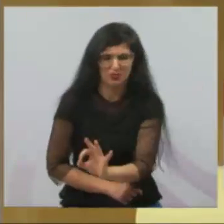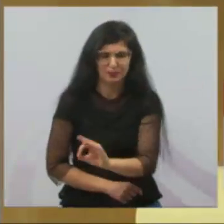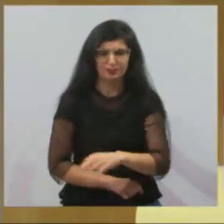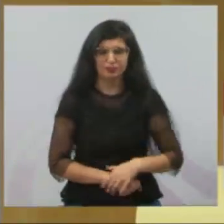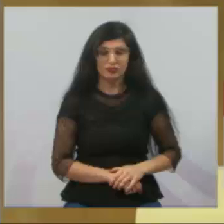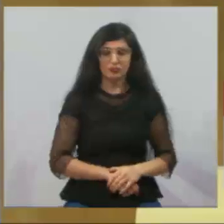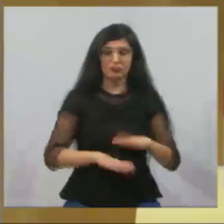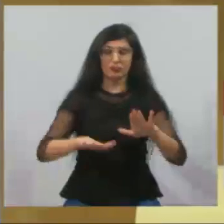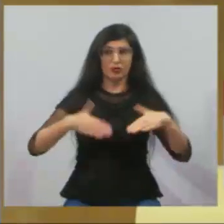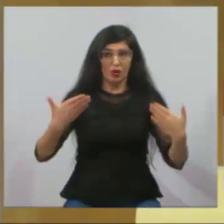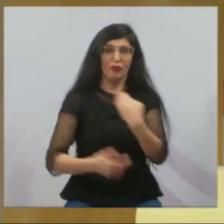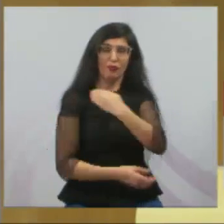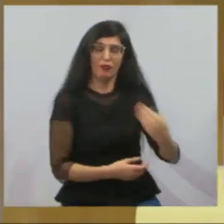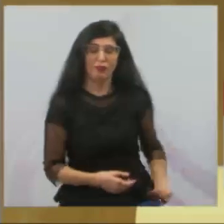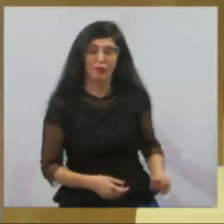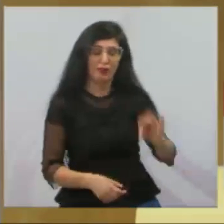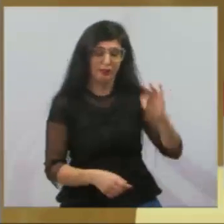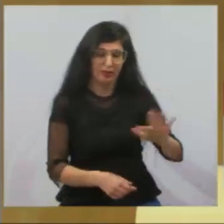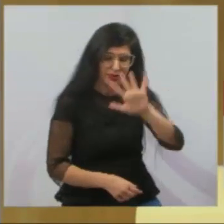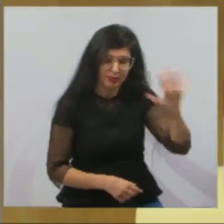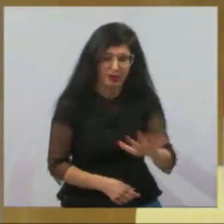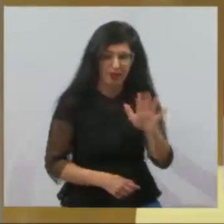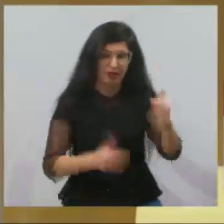Jacareí, é de